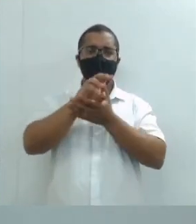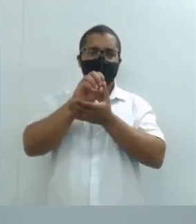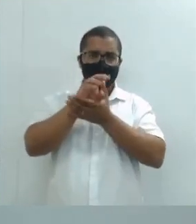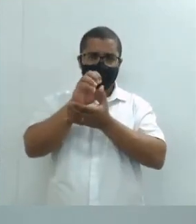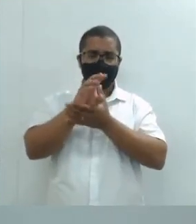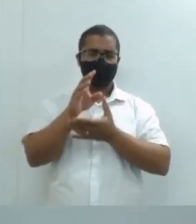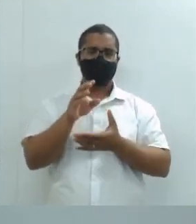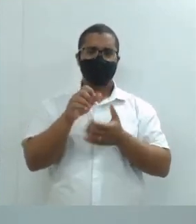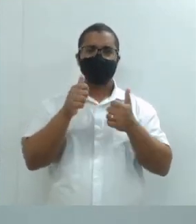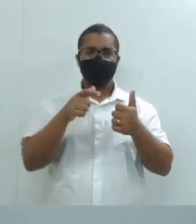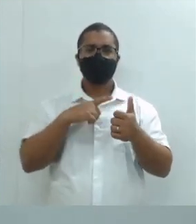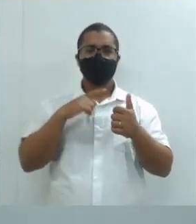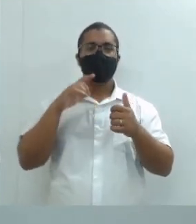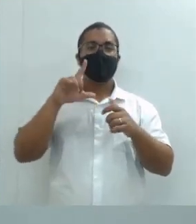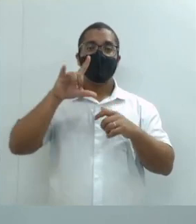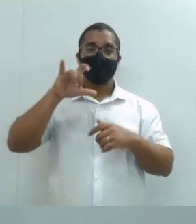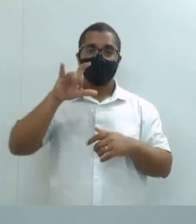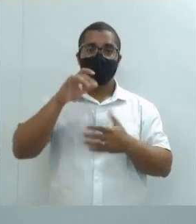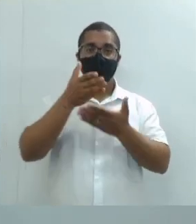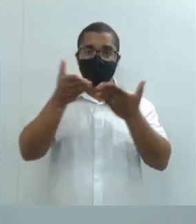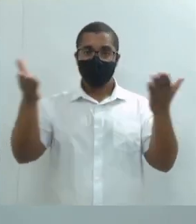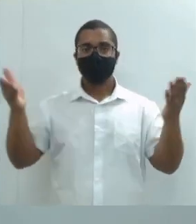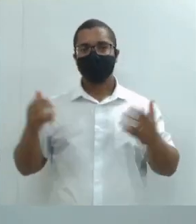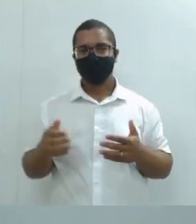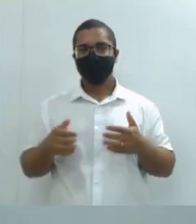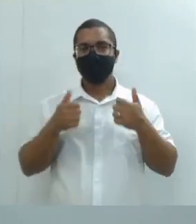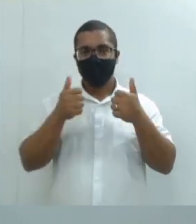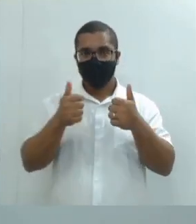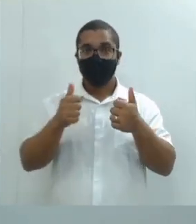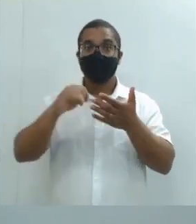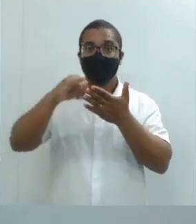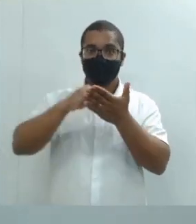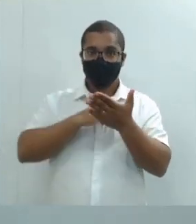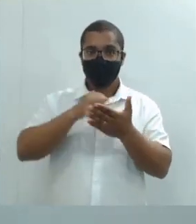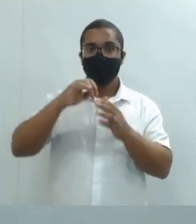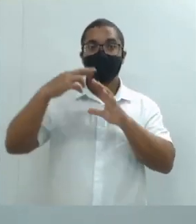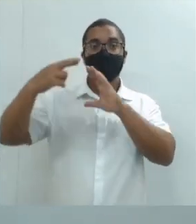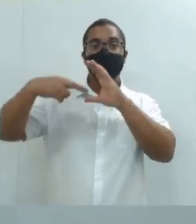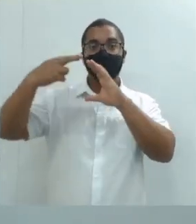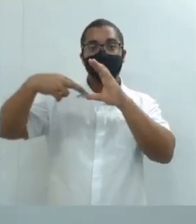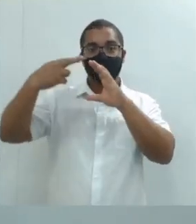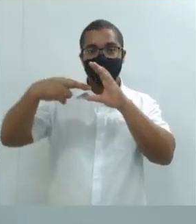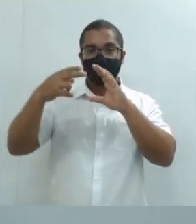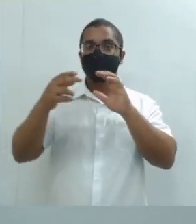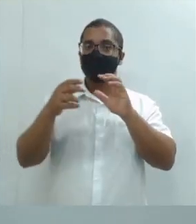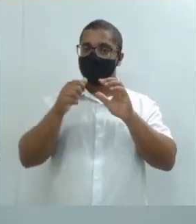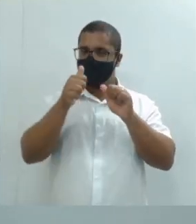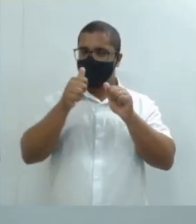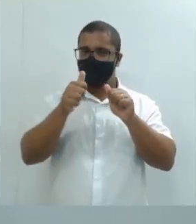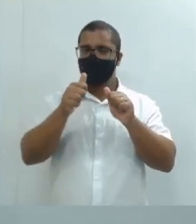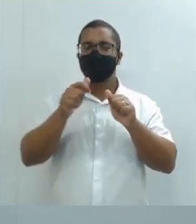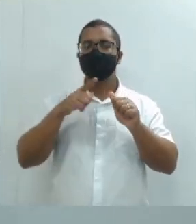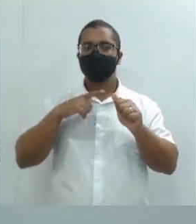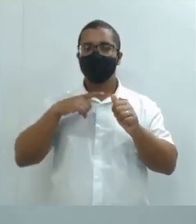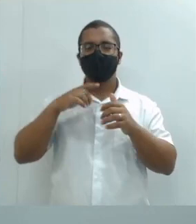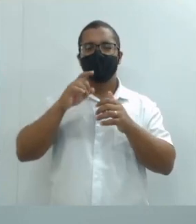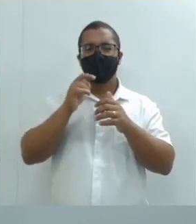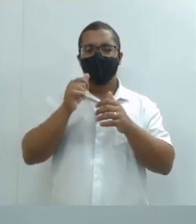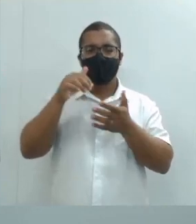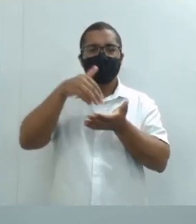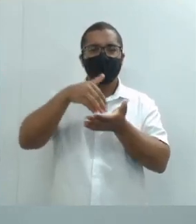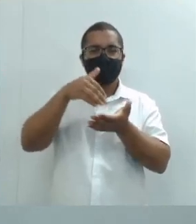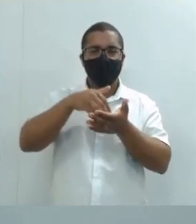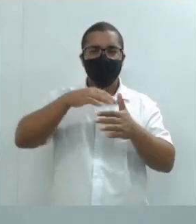EducaPE. Nós temos um Instagram para você. Escreve lá, Robertão na transmissão, tudo junto. Tem uma promoção, tá quase acabando,